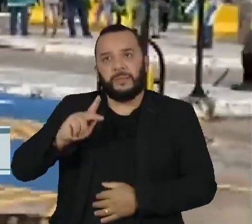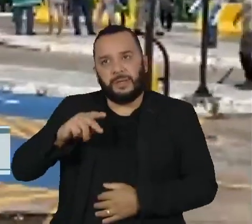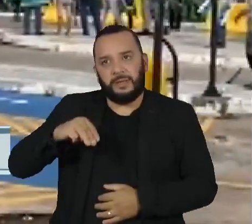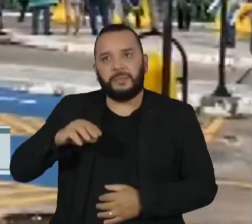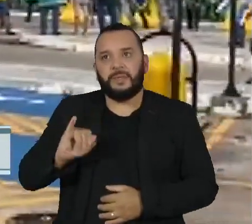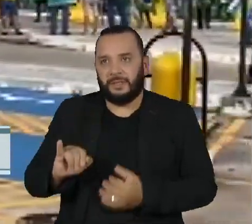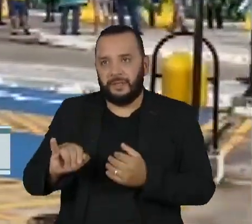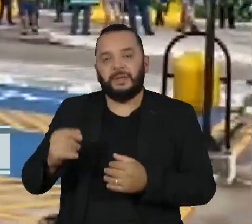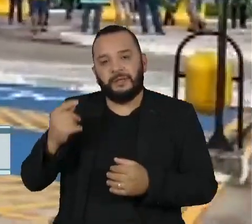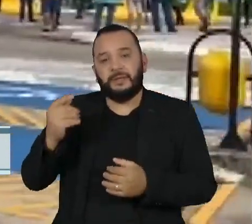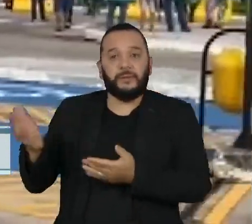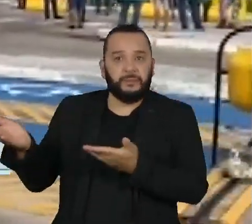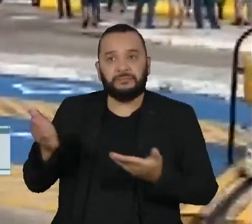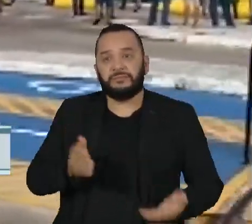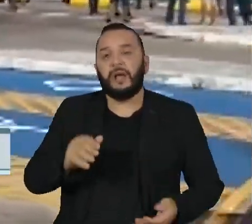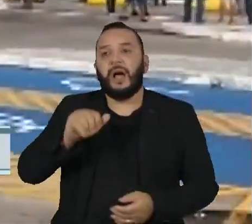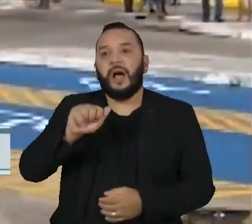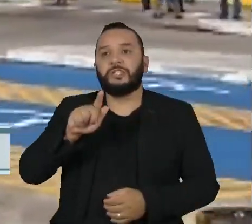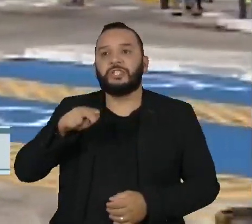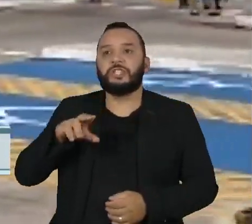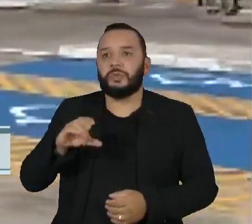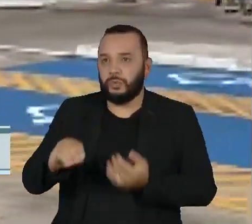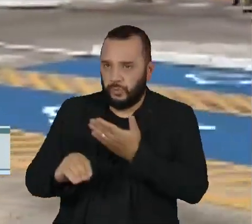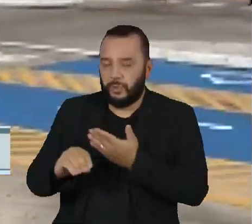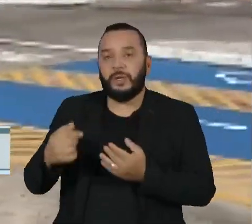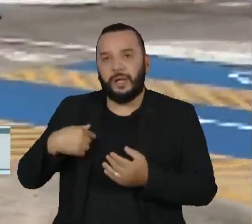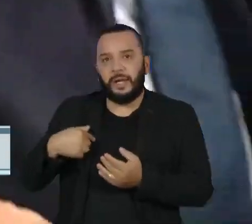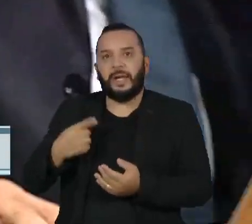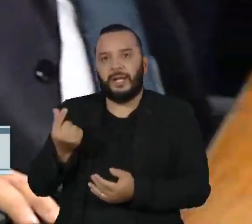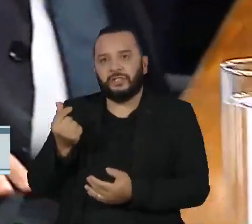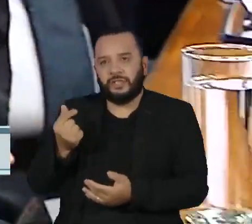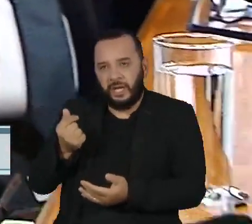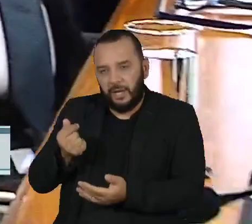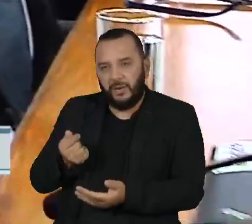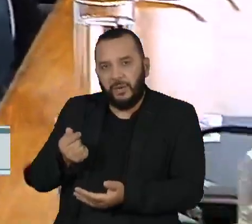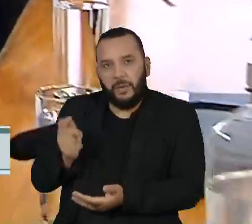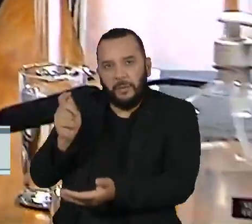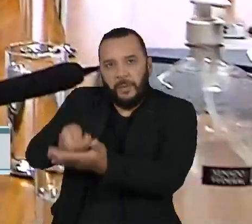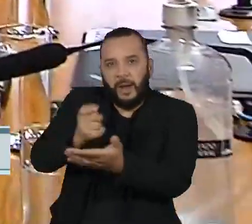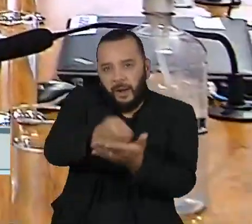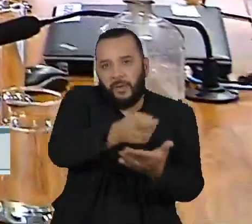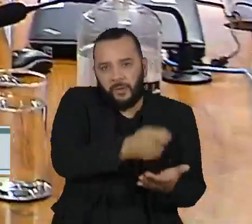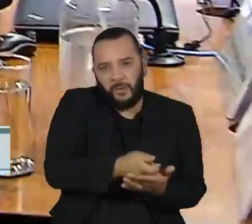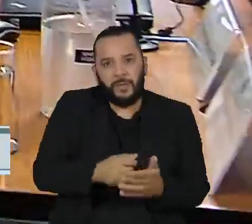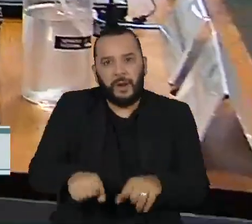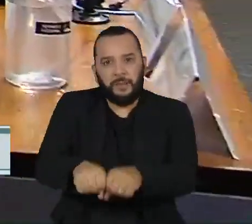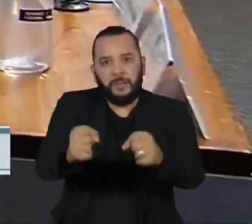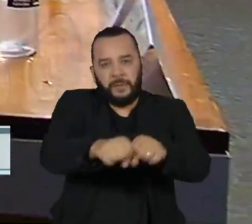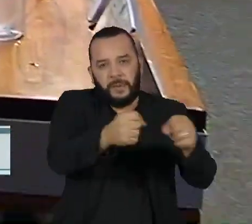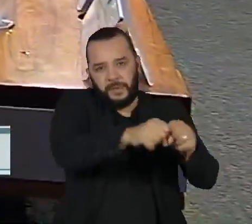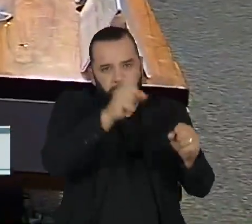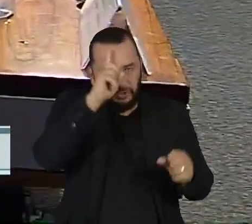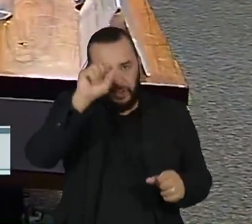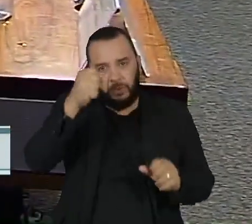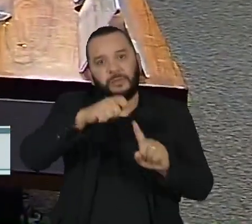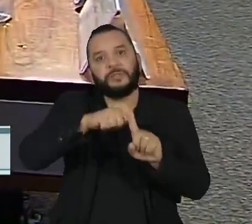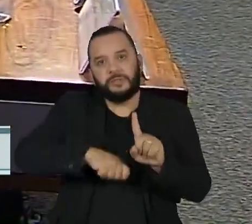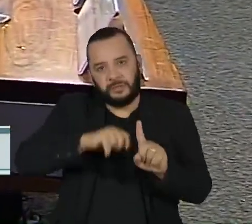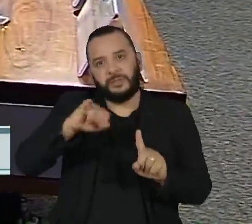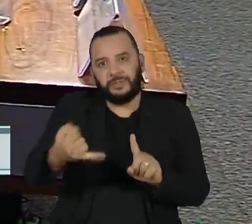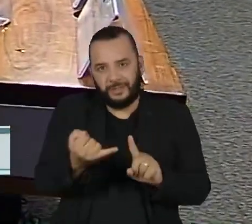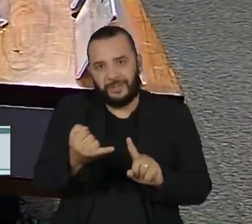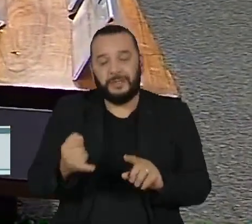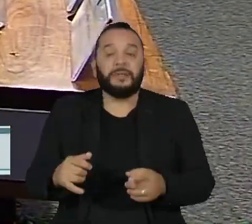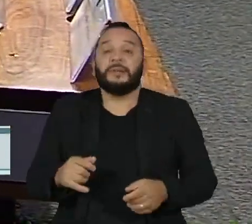empresários suspeito de financiar os atos de 8 de janeiro ele permaneceu em silêncio amparado por um Habeas